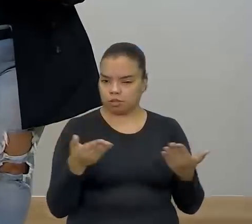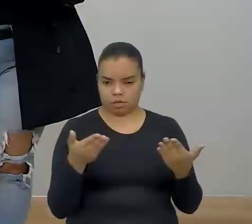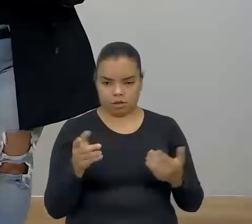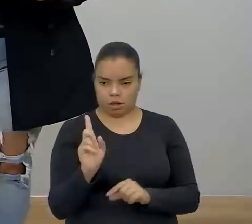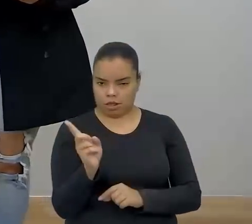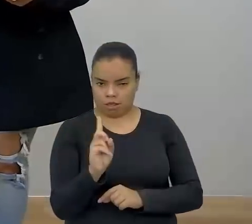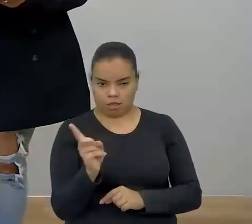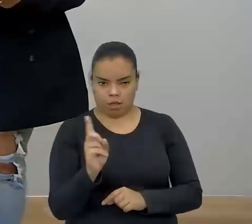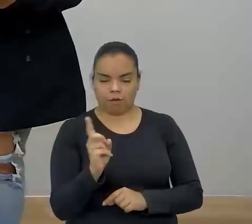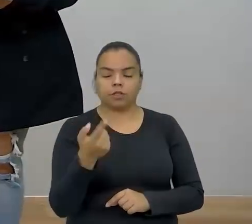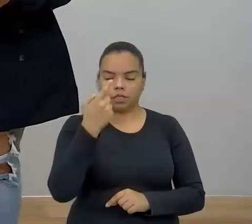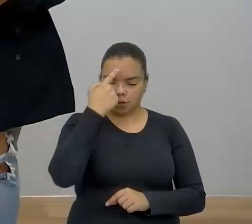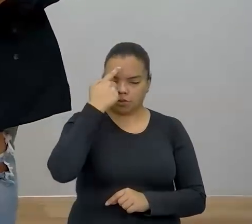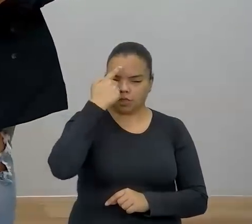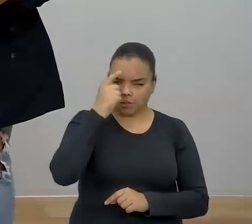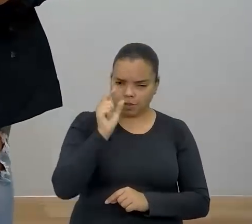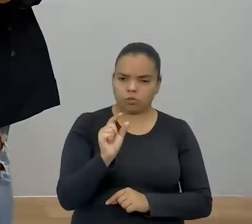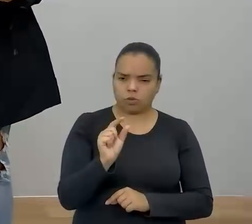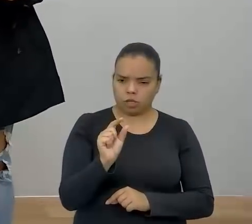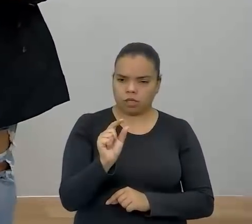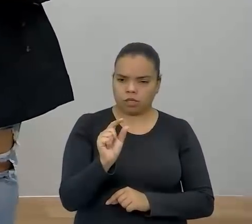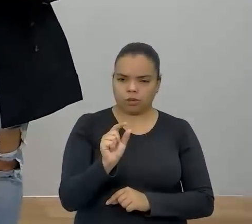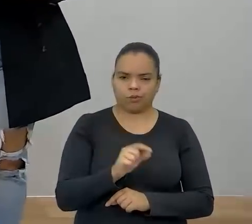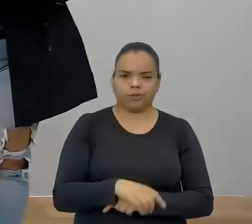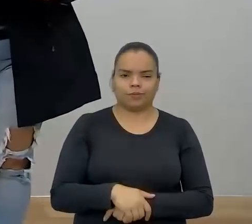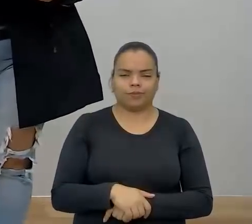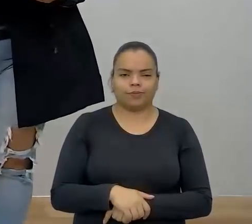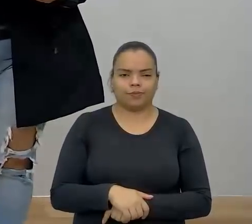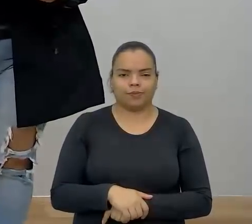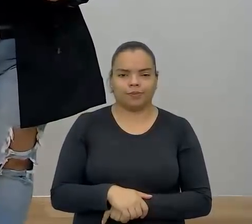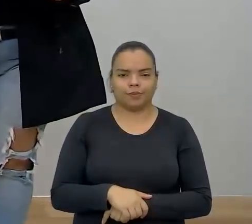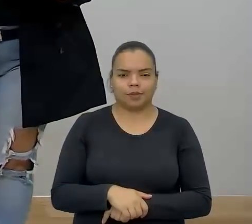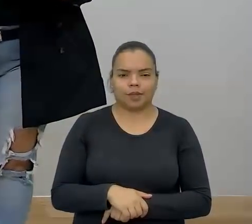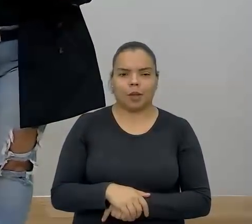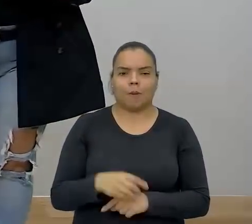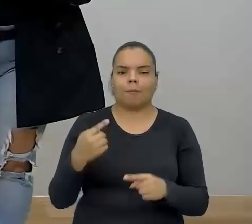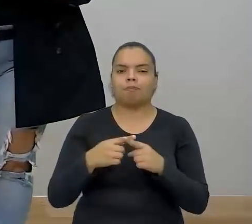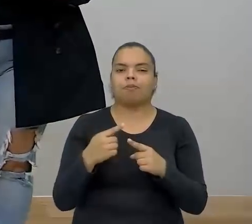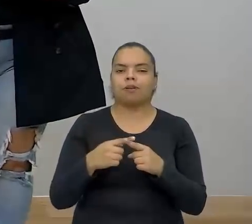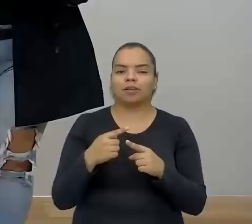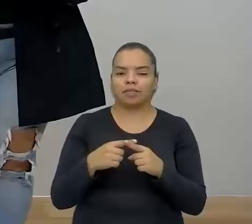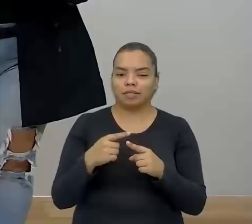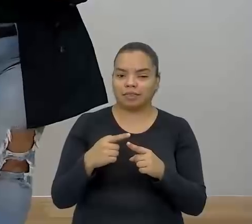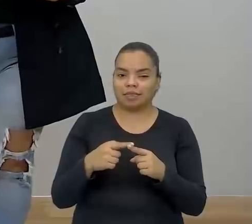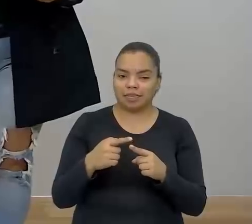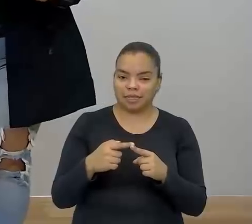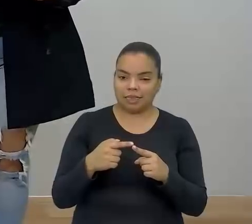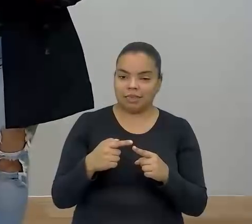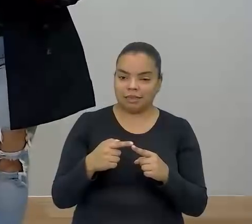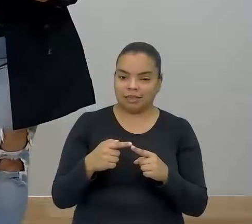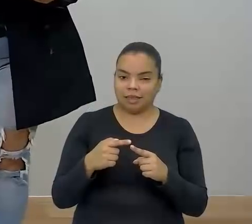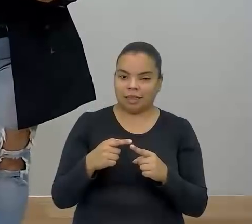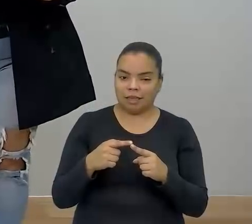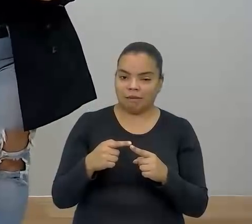a gente vai deixar vocês pensando mais um pouquinho em relação a essa obra, porque ela causou exatamente o que a gente gostaria, polêmica. Polêmica.